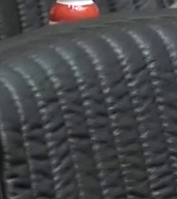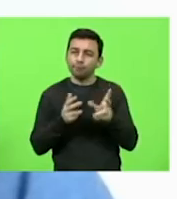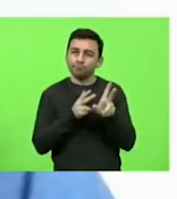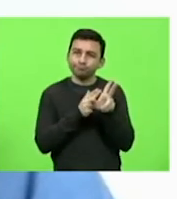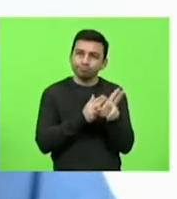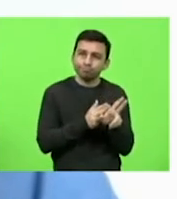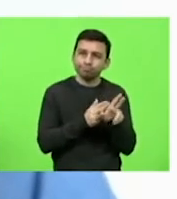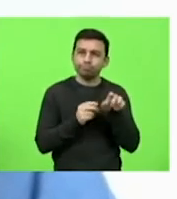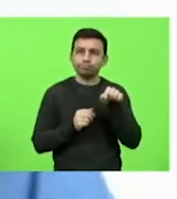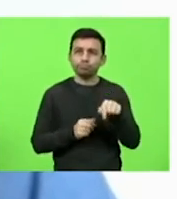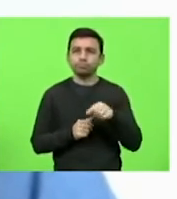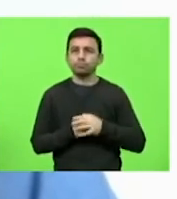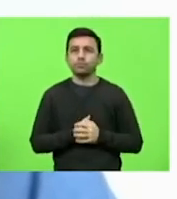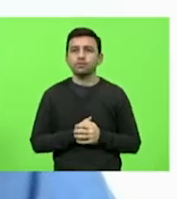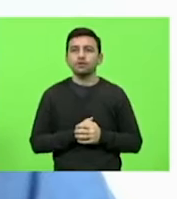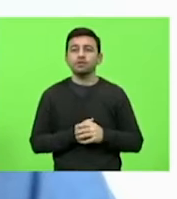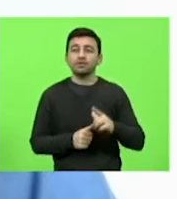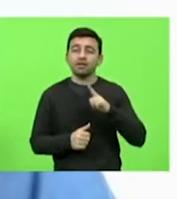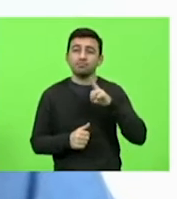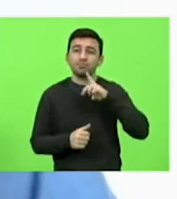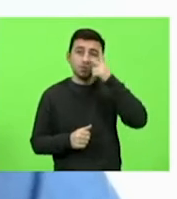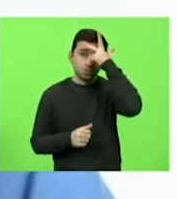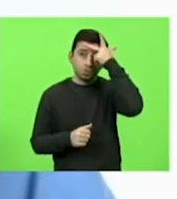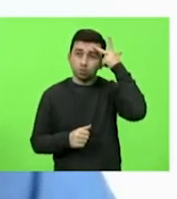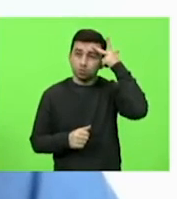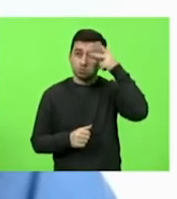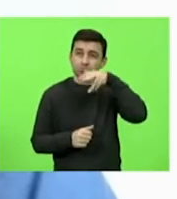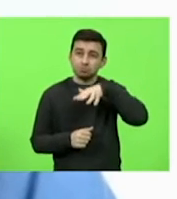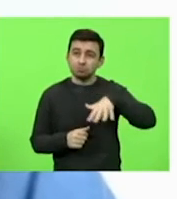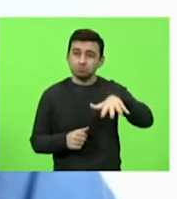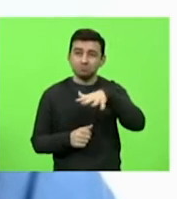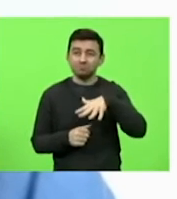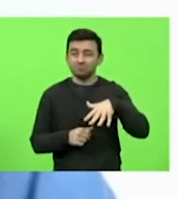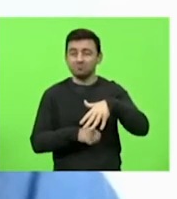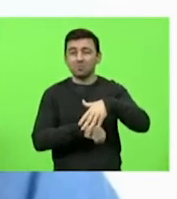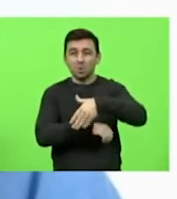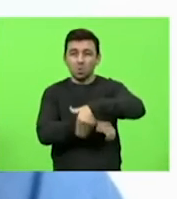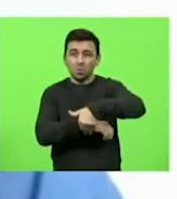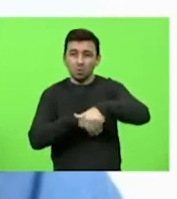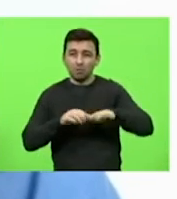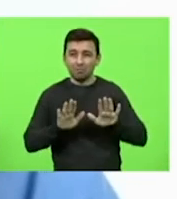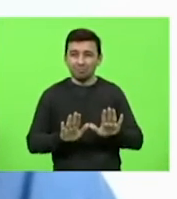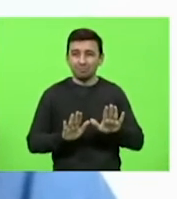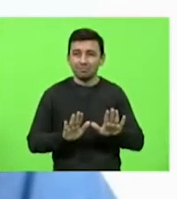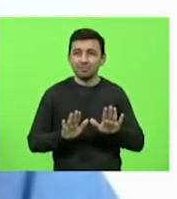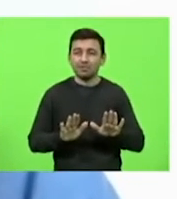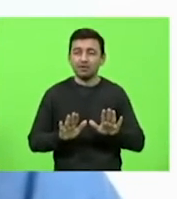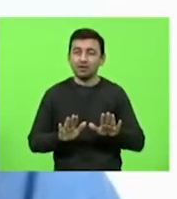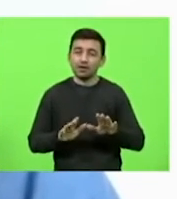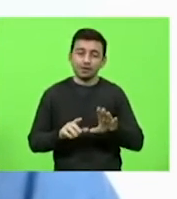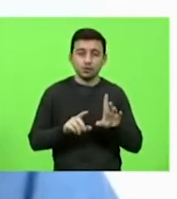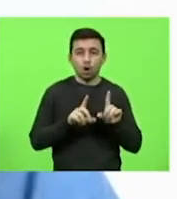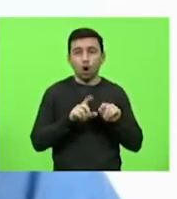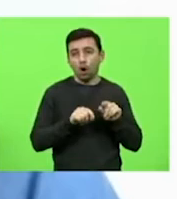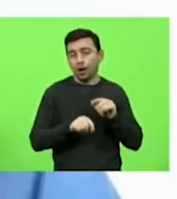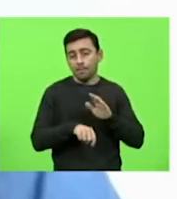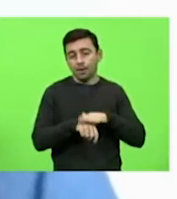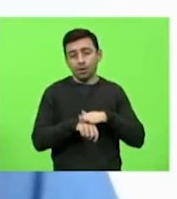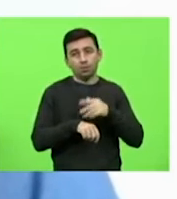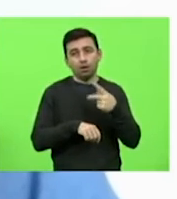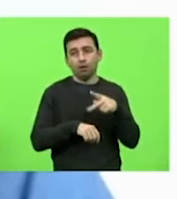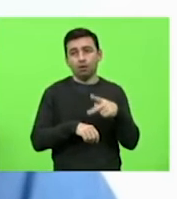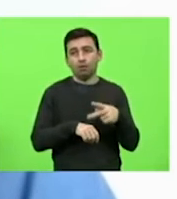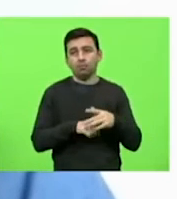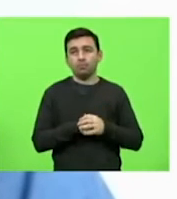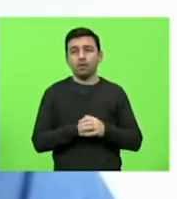ações. Permanecem pessoas que estão na situação de rua por opção, pessoas